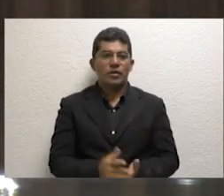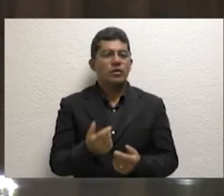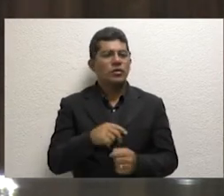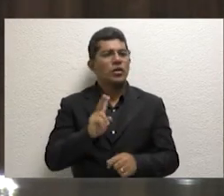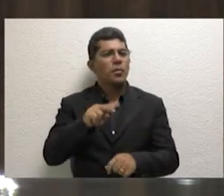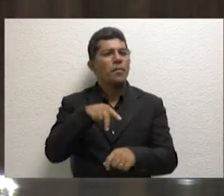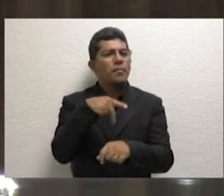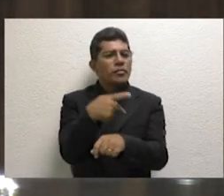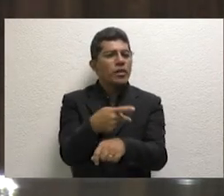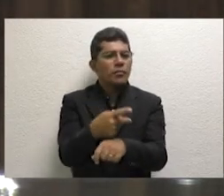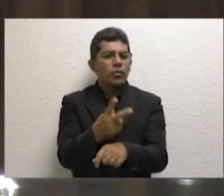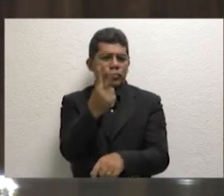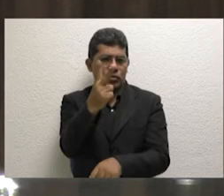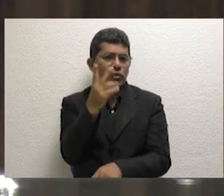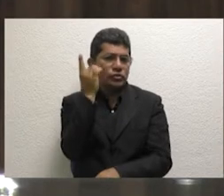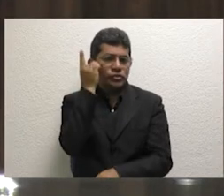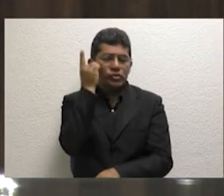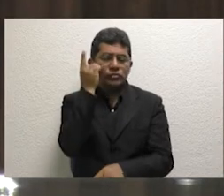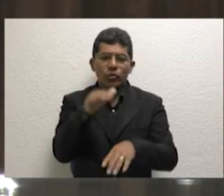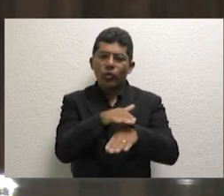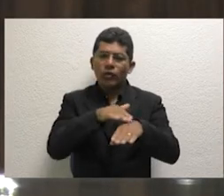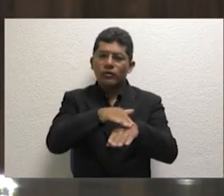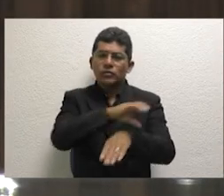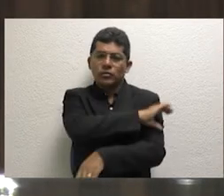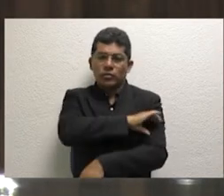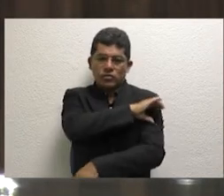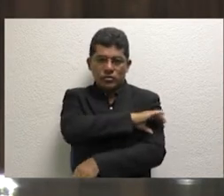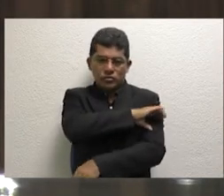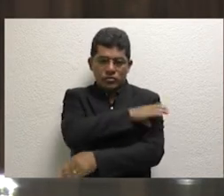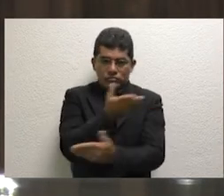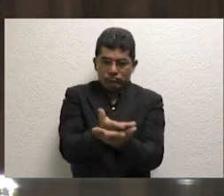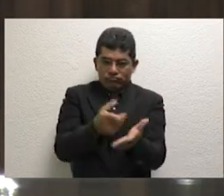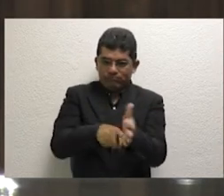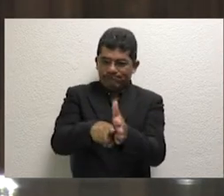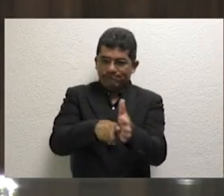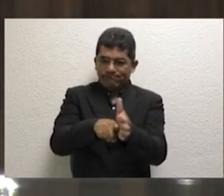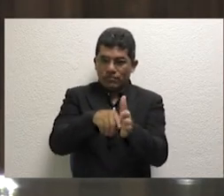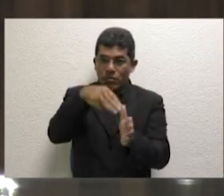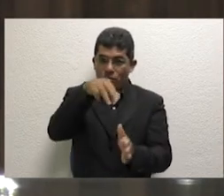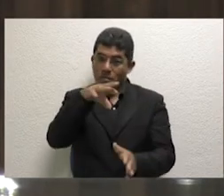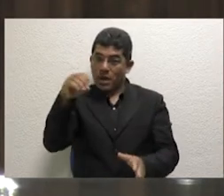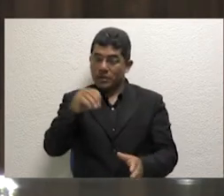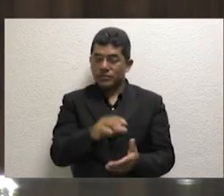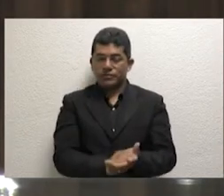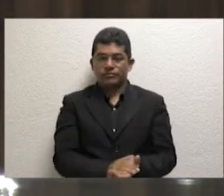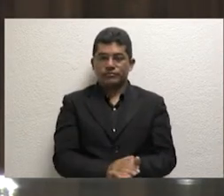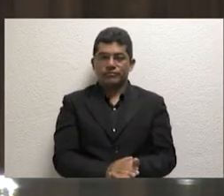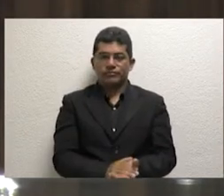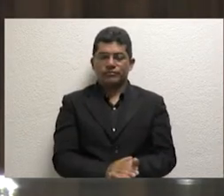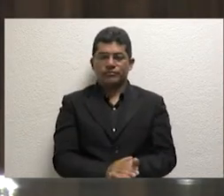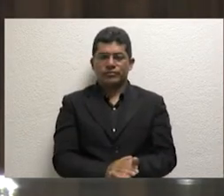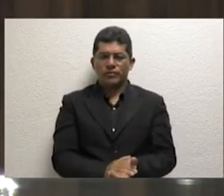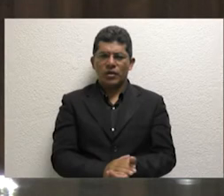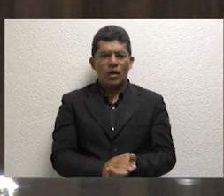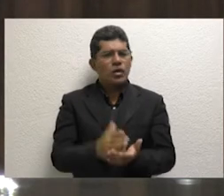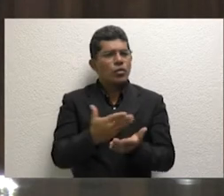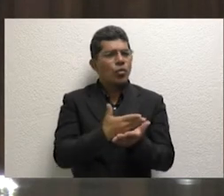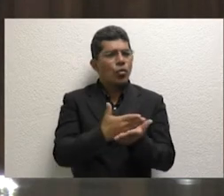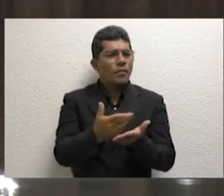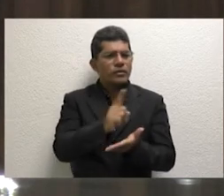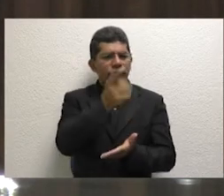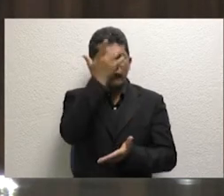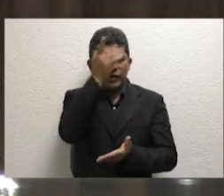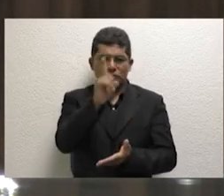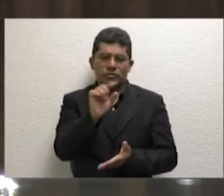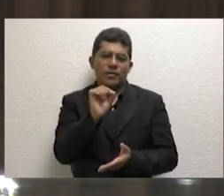dias conversando com o coordenador do estudo o Márcio Roland e no começo não foi fácil porque